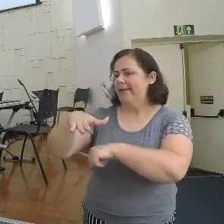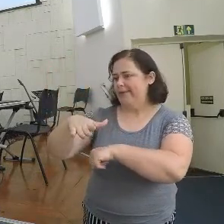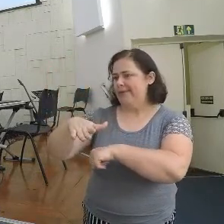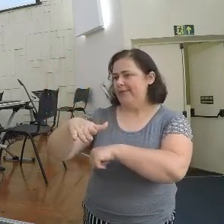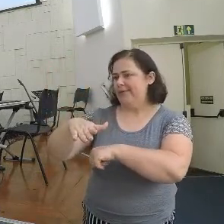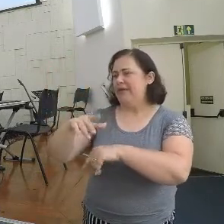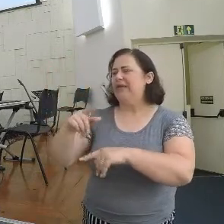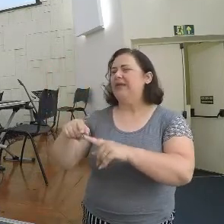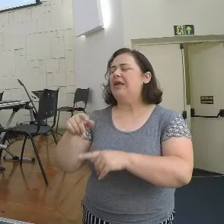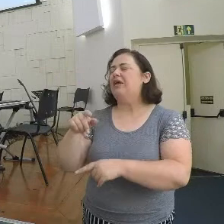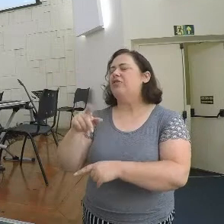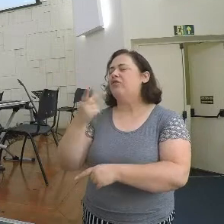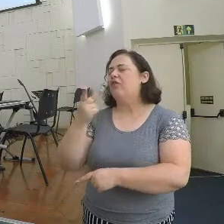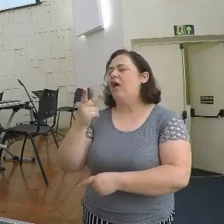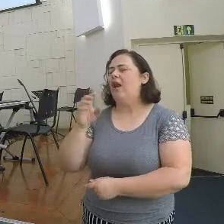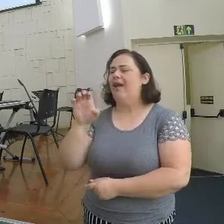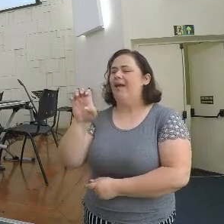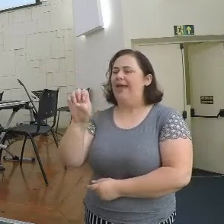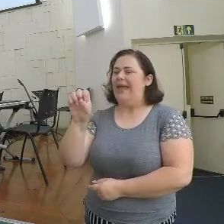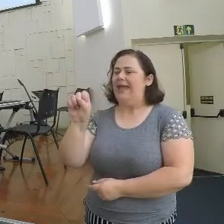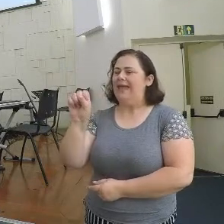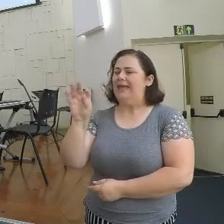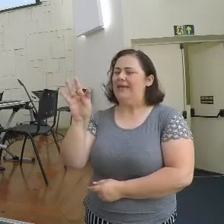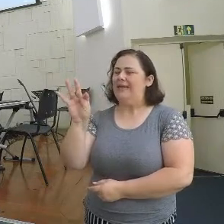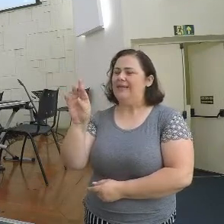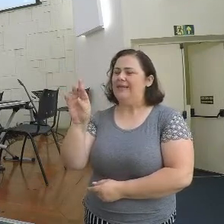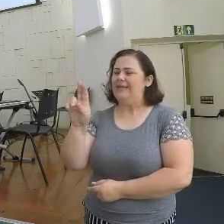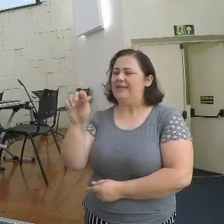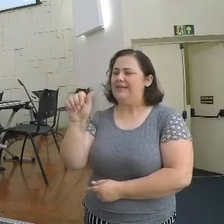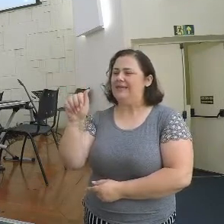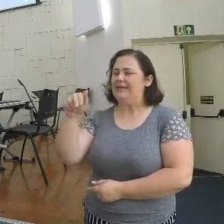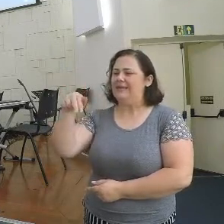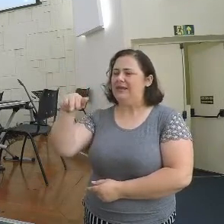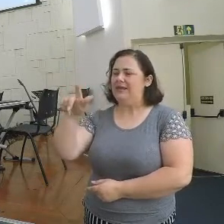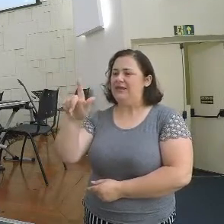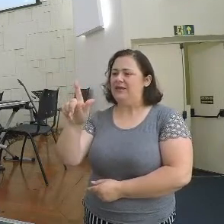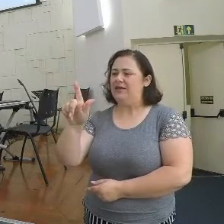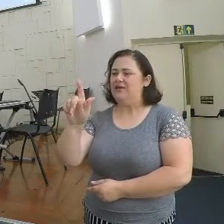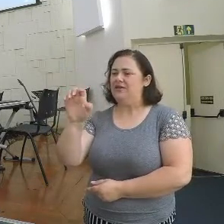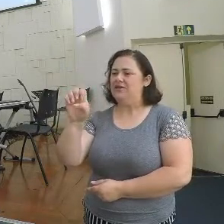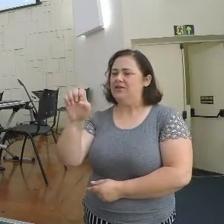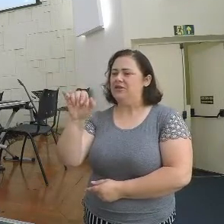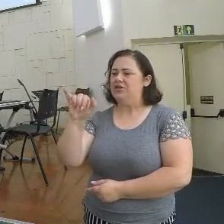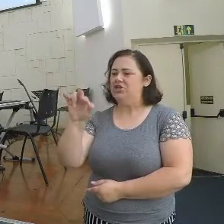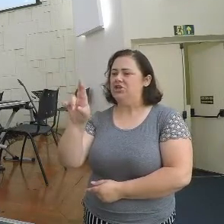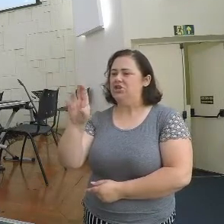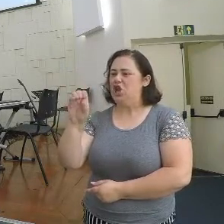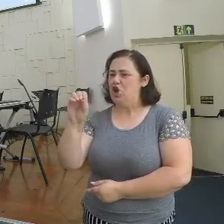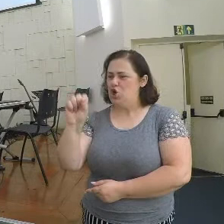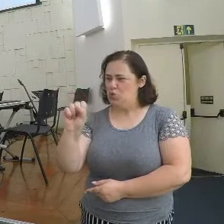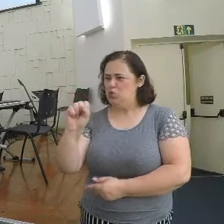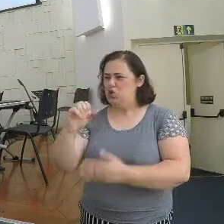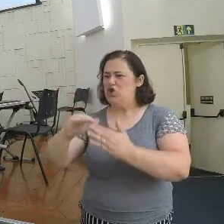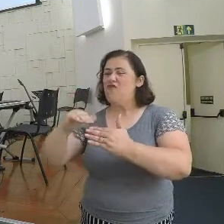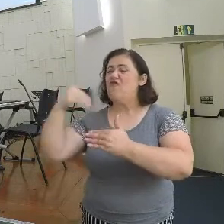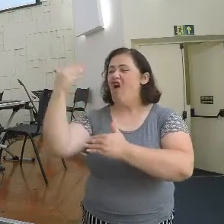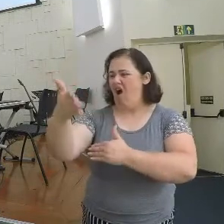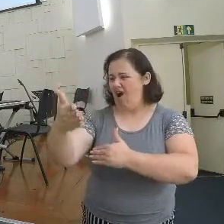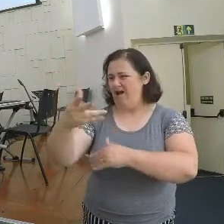estrangeiros como intrusos a serem humilhados e poderiam ser mortos sem motivo. Não